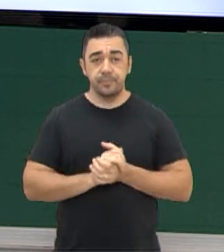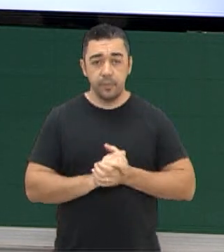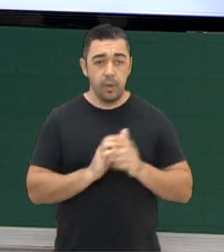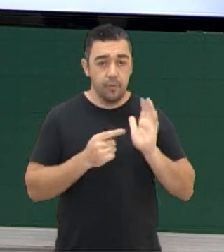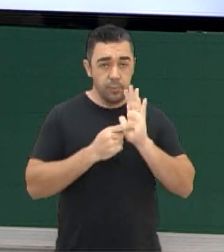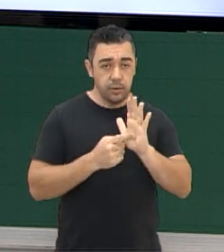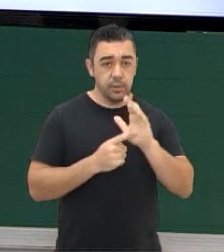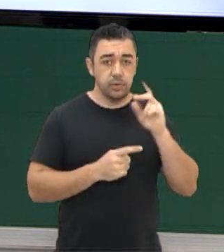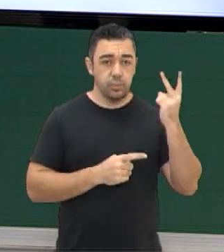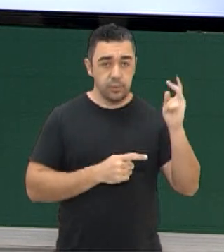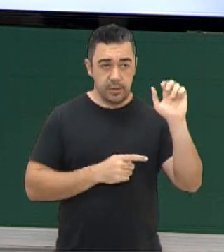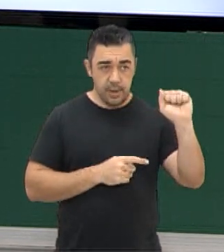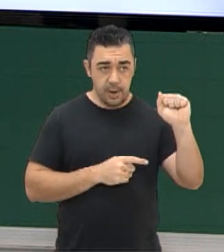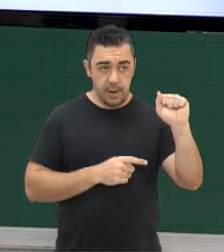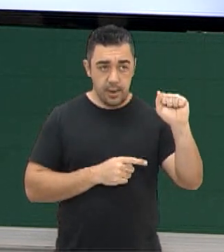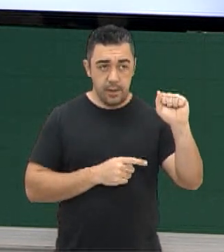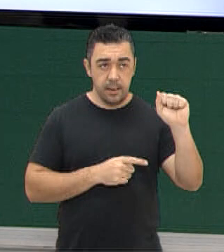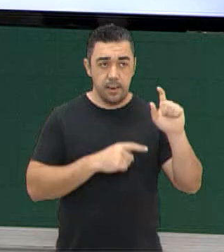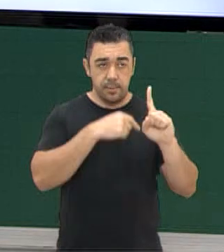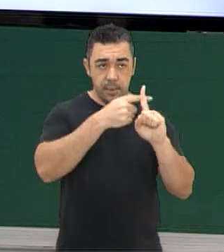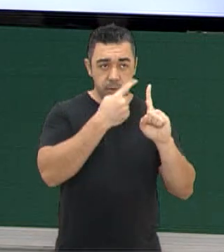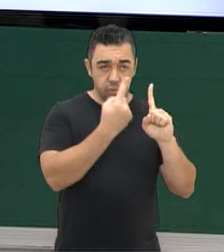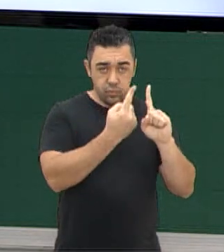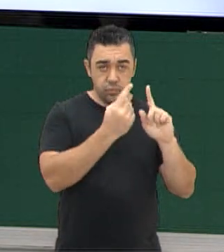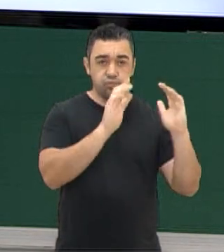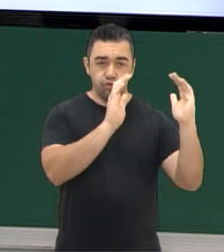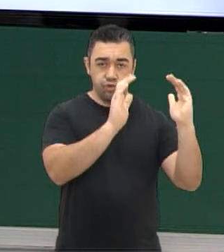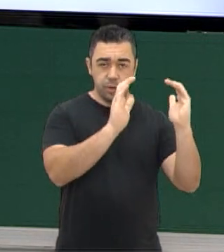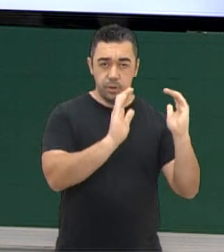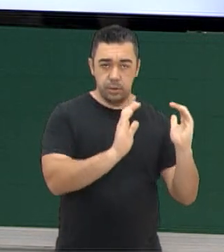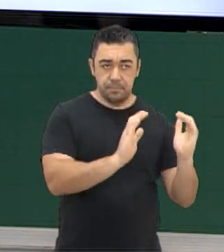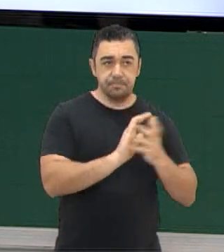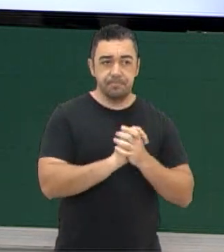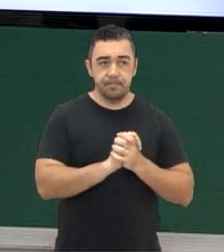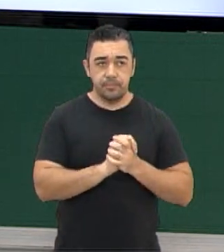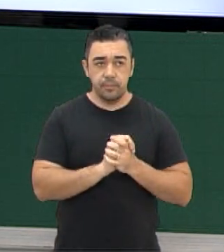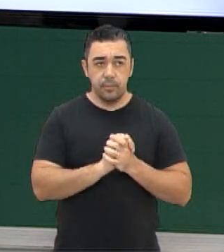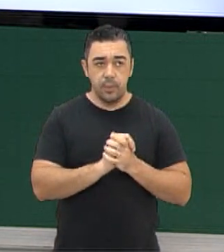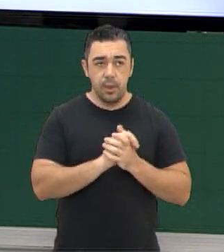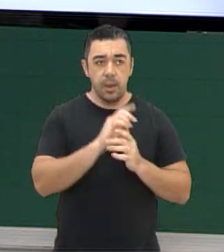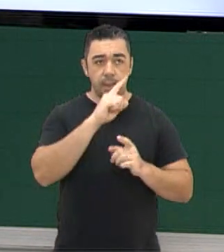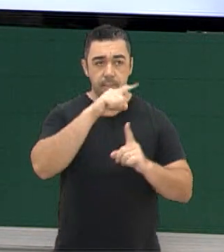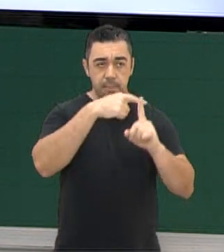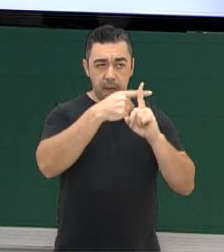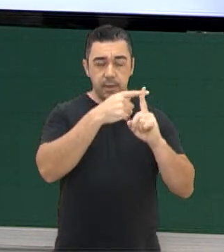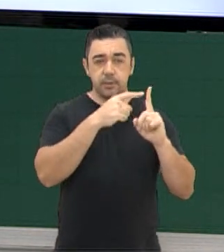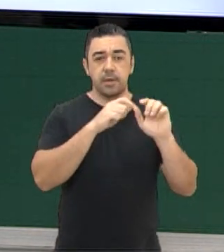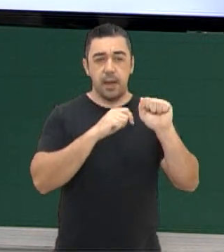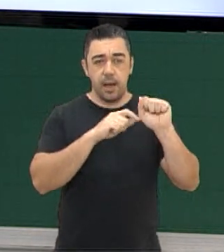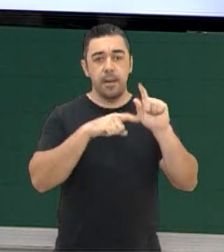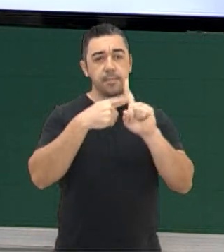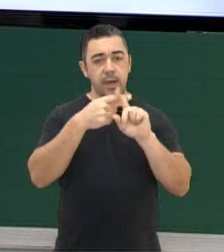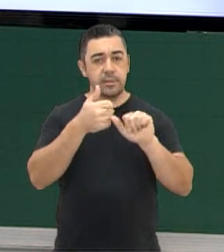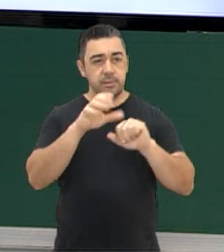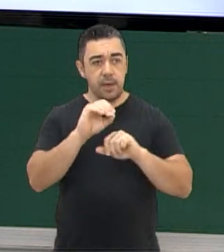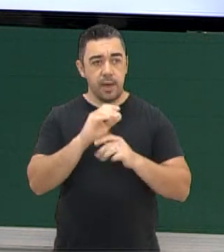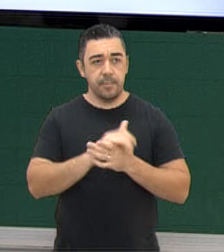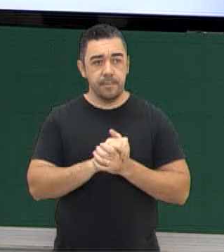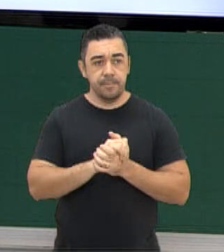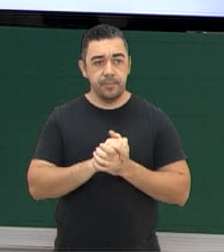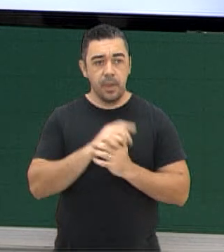pegar 2A mais 1, primeiro tirar do parênteses, mais o A mais 10, que eu tirei do